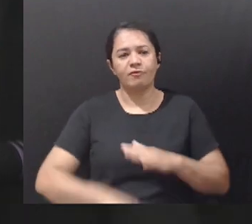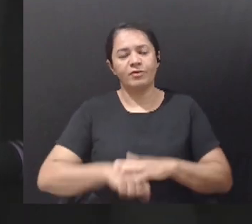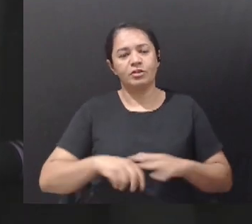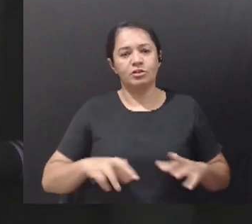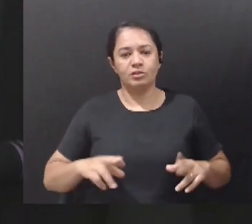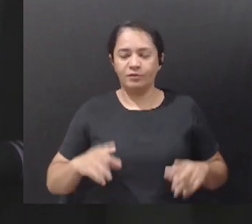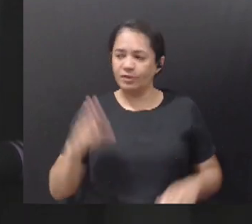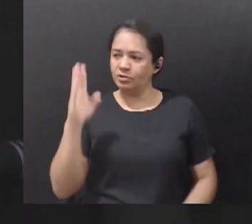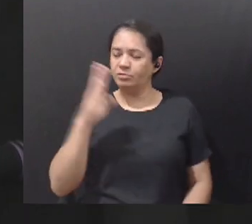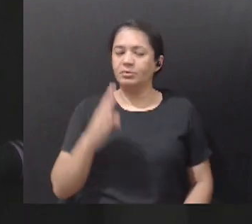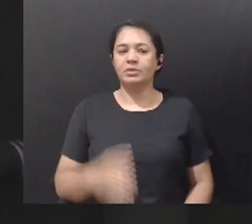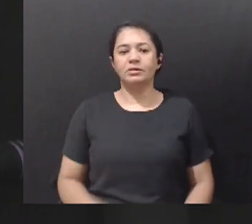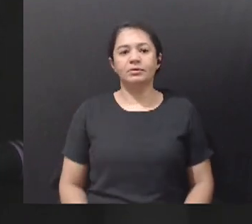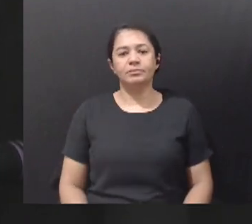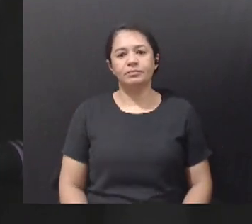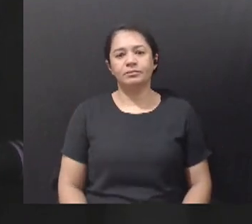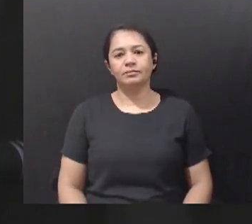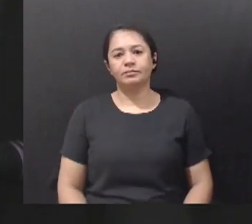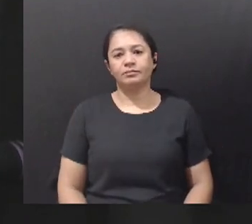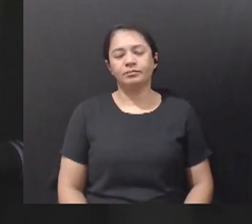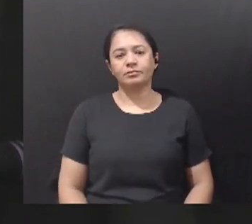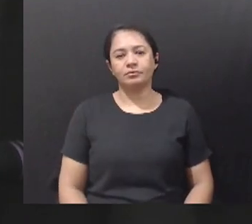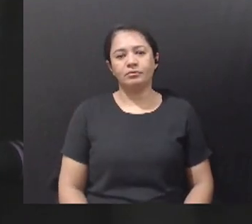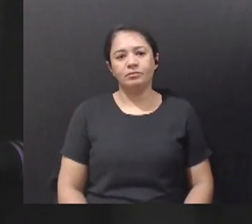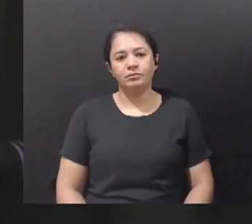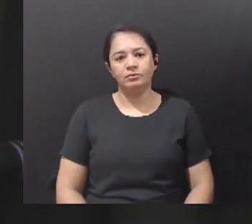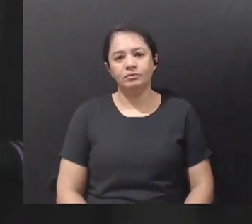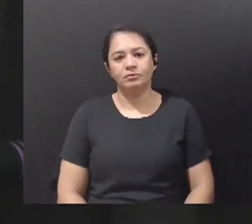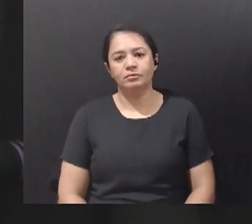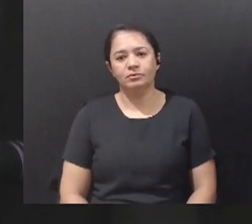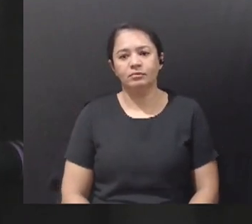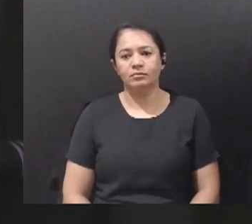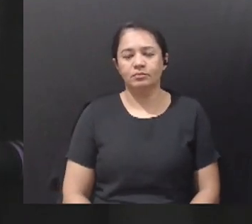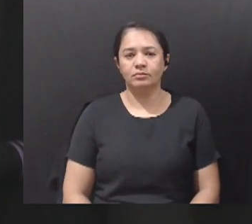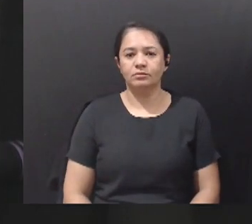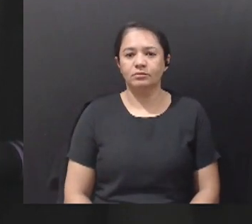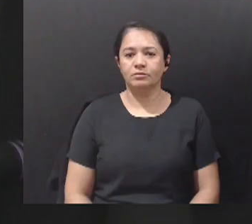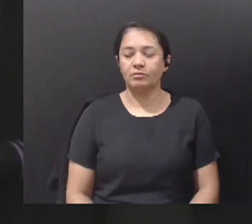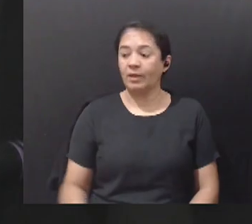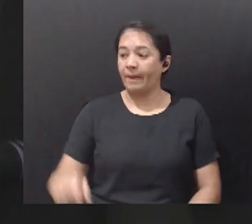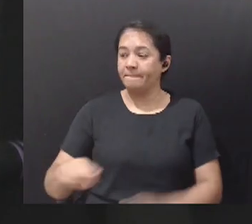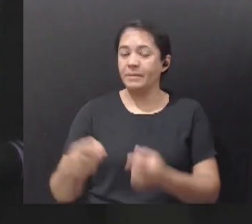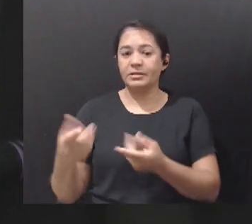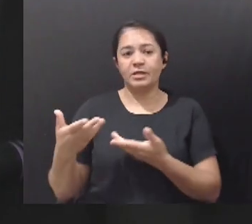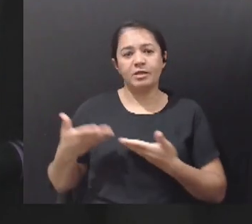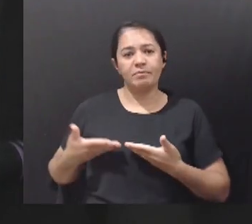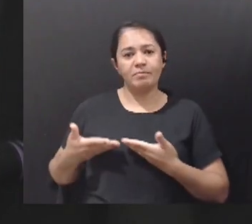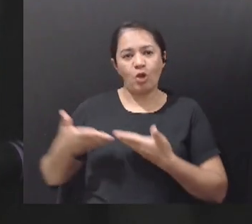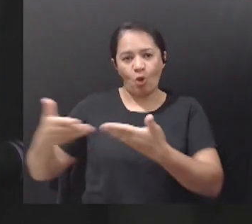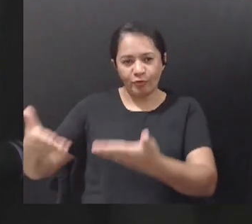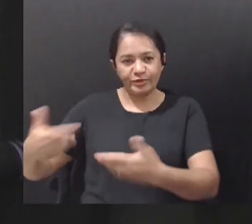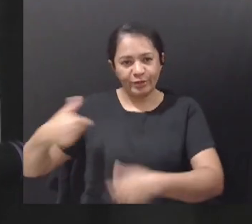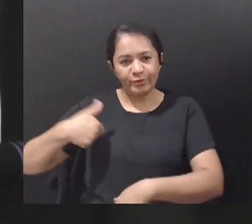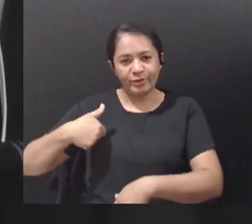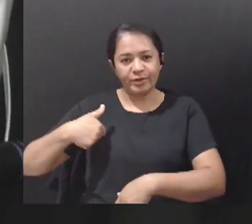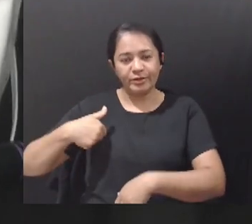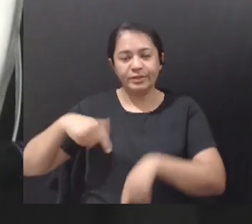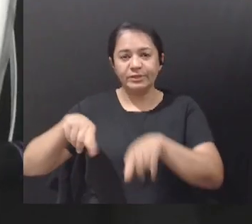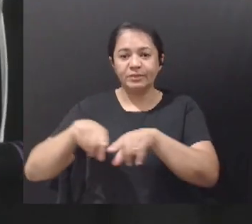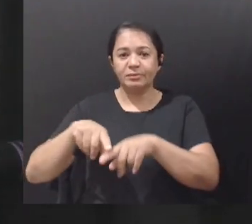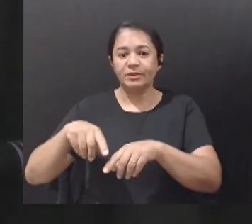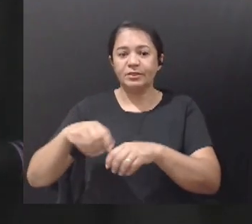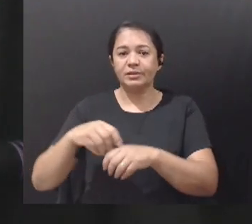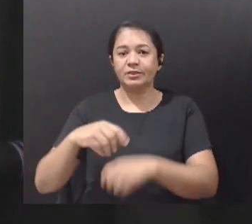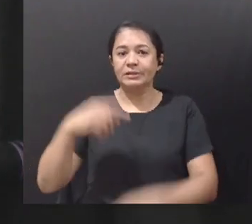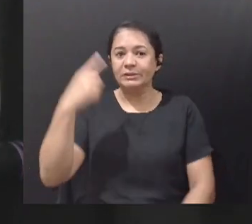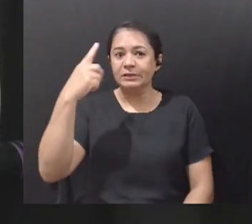e tal. E eu fui convidada para ir para o PSDB e fui convidada depois pelo prefeito em 24 horas